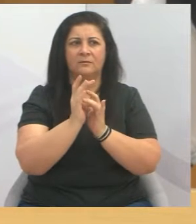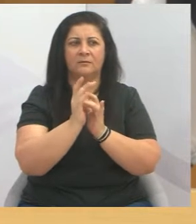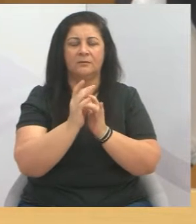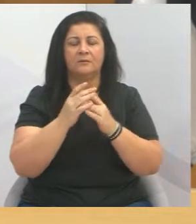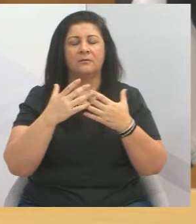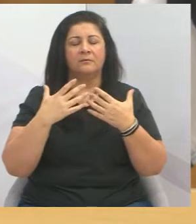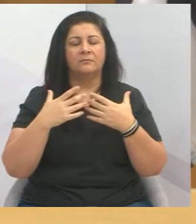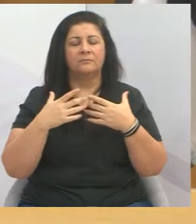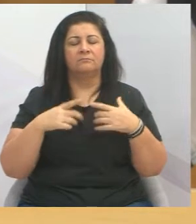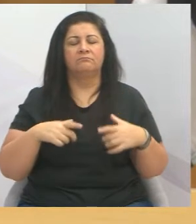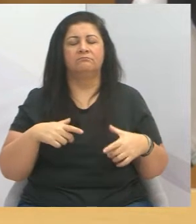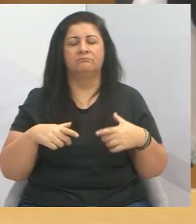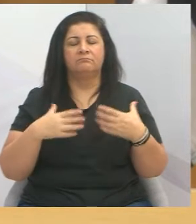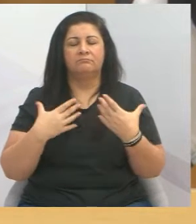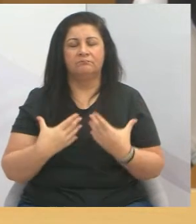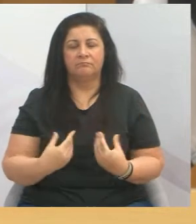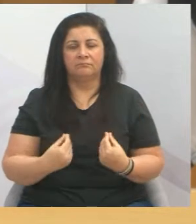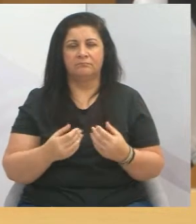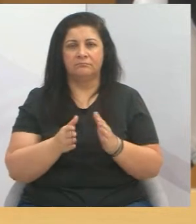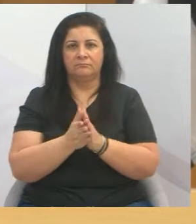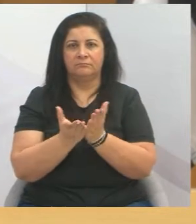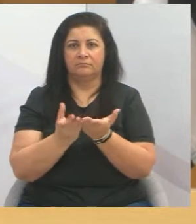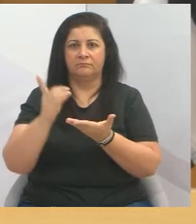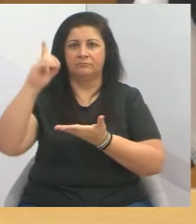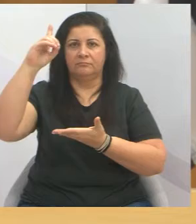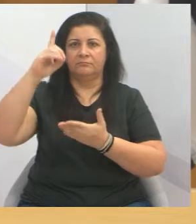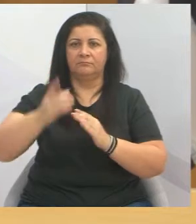leve palavra do senhor